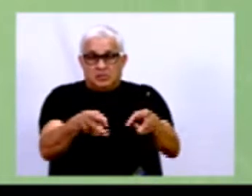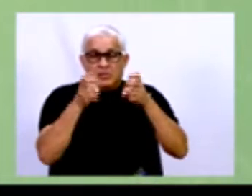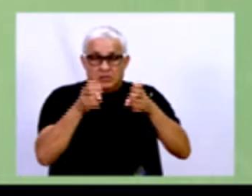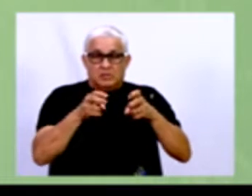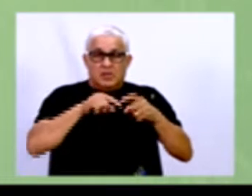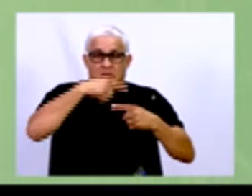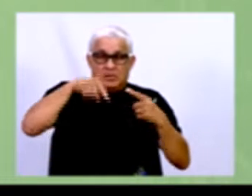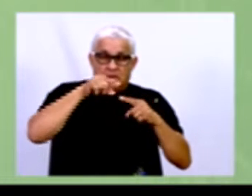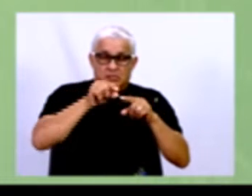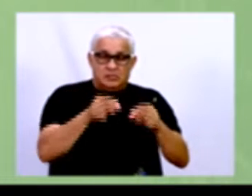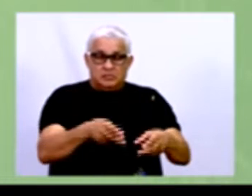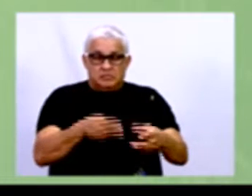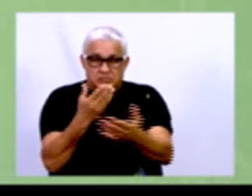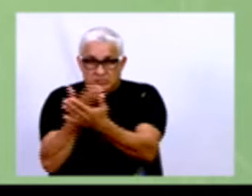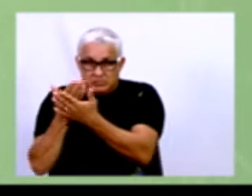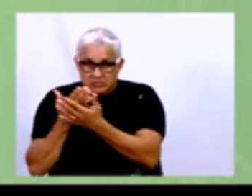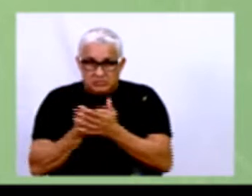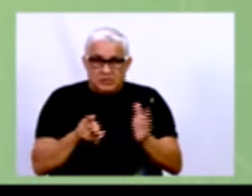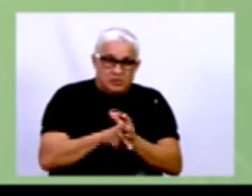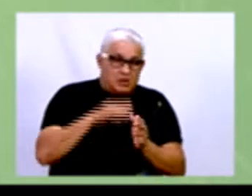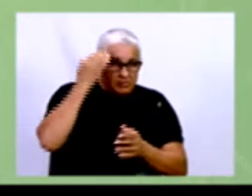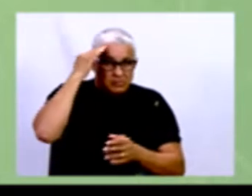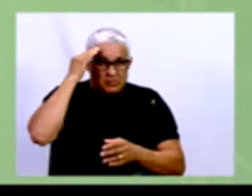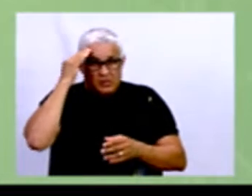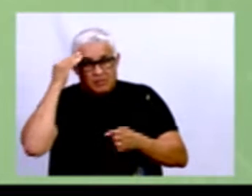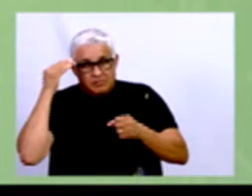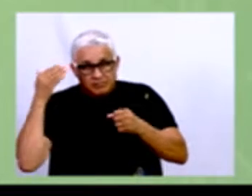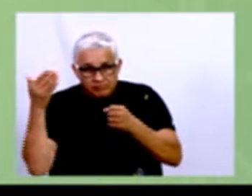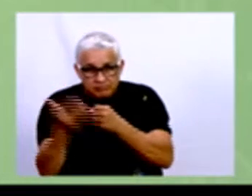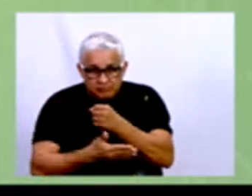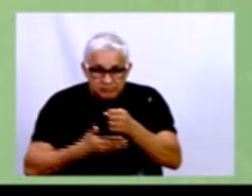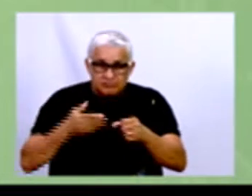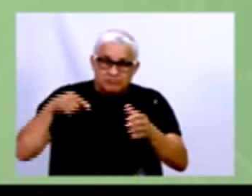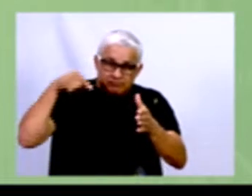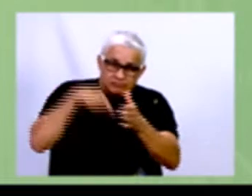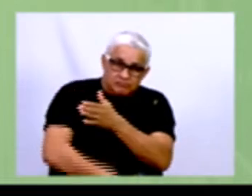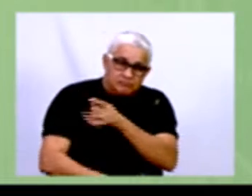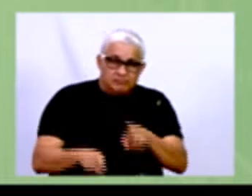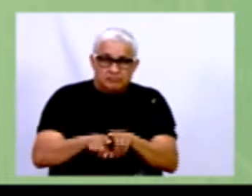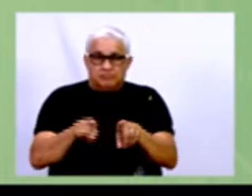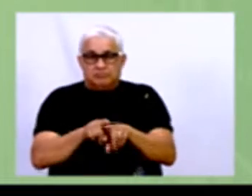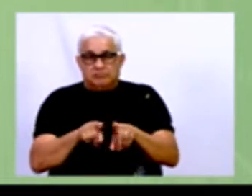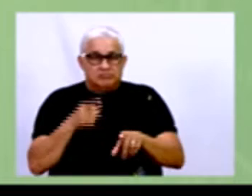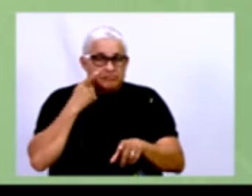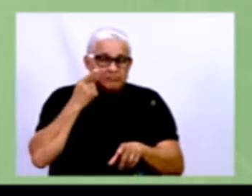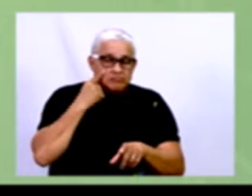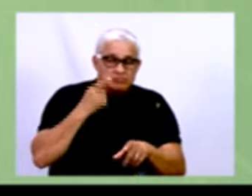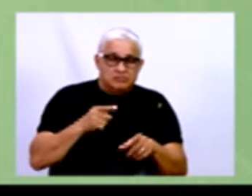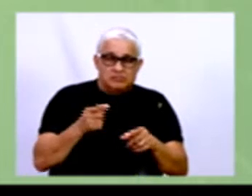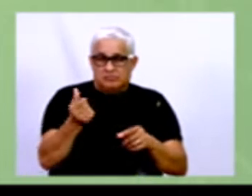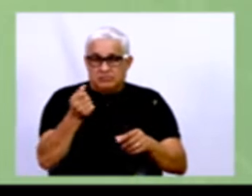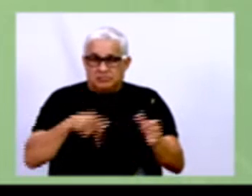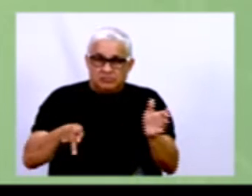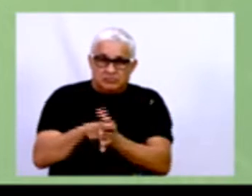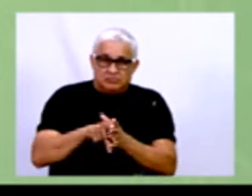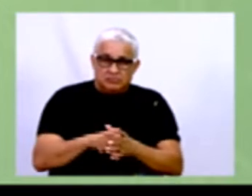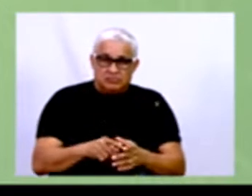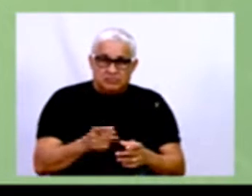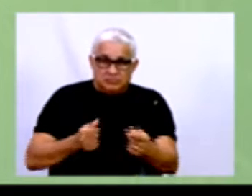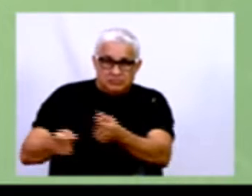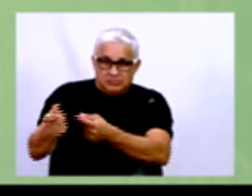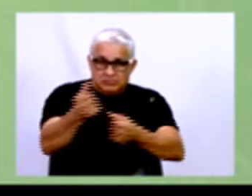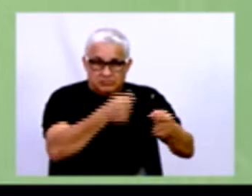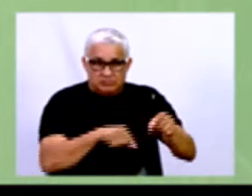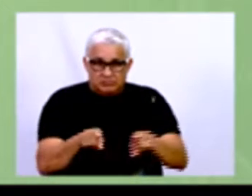economia, compreender os problemas econômicos fundamentais, analisar o fluxo circular de atividade econômica, apontar